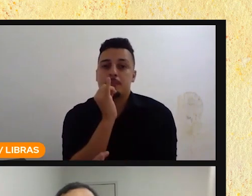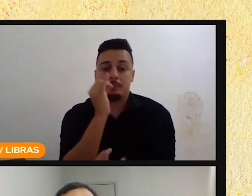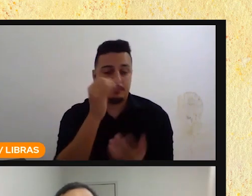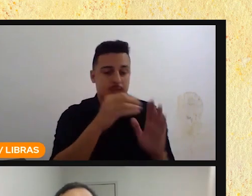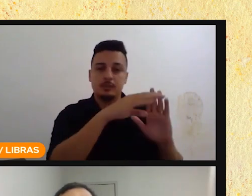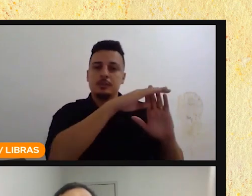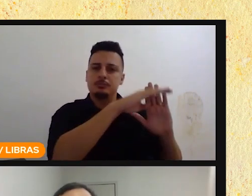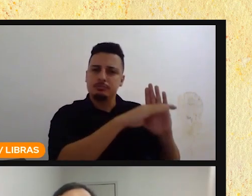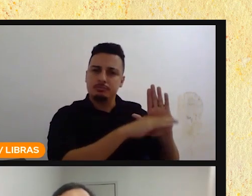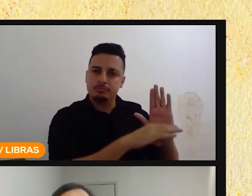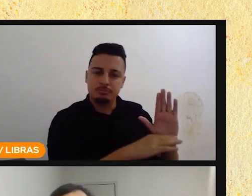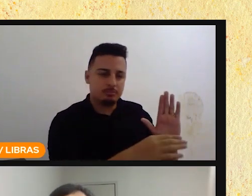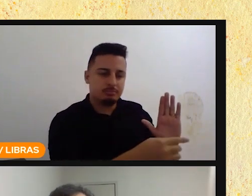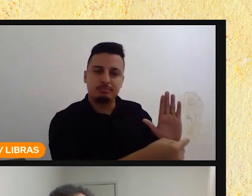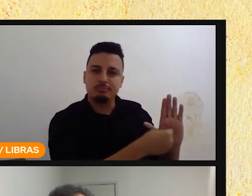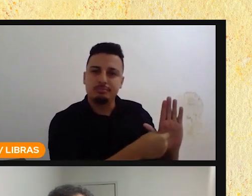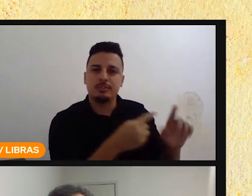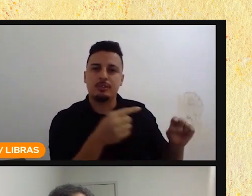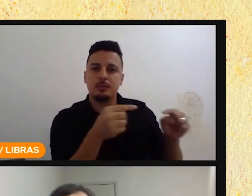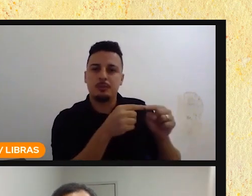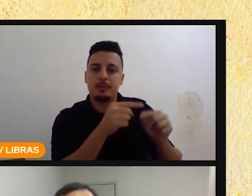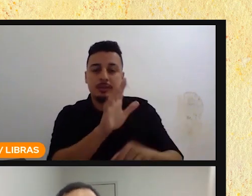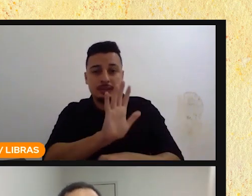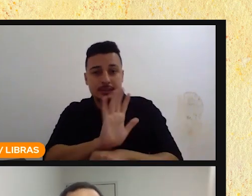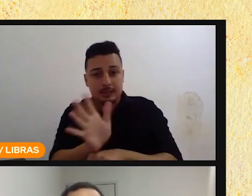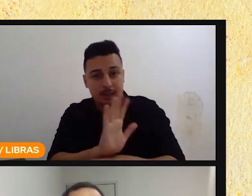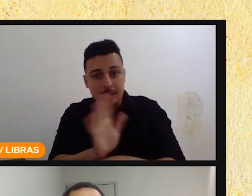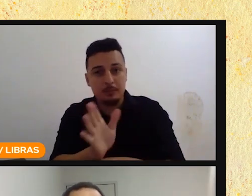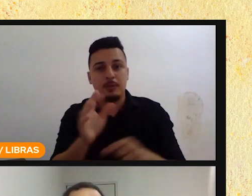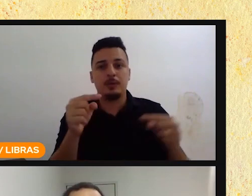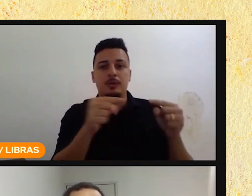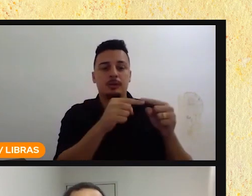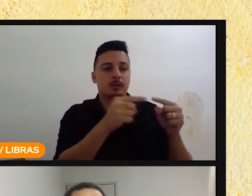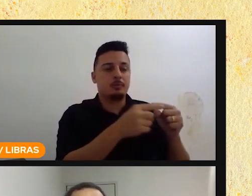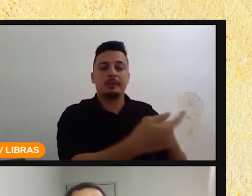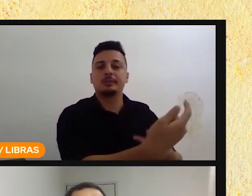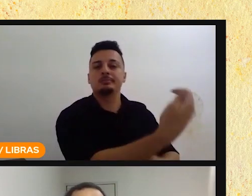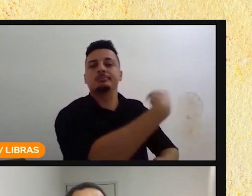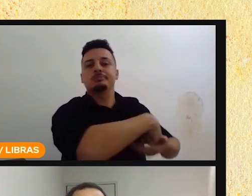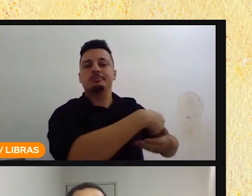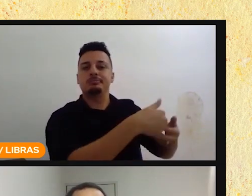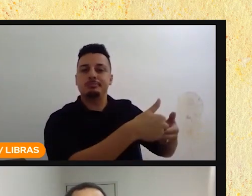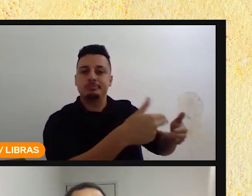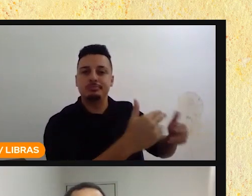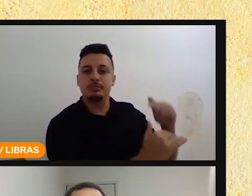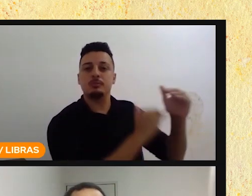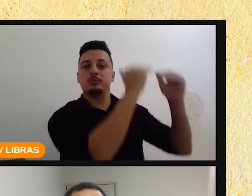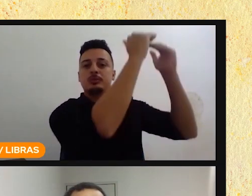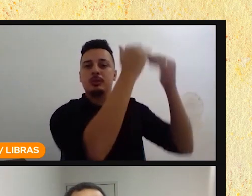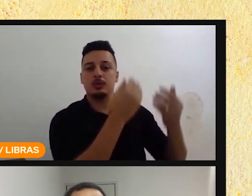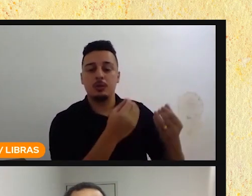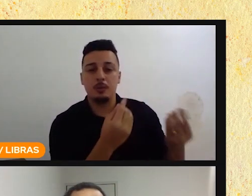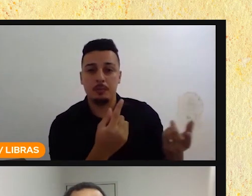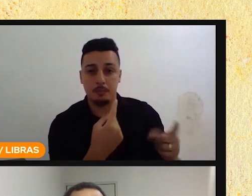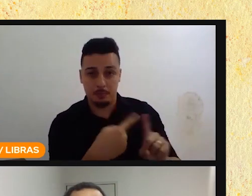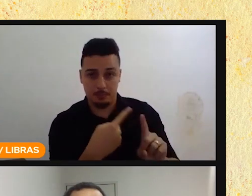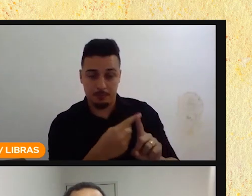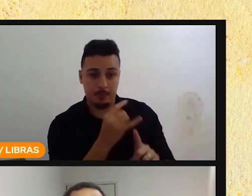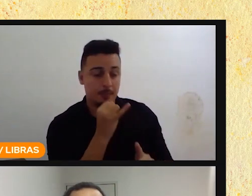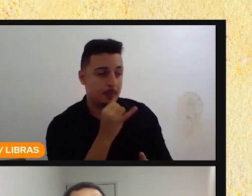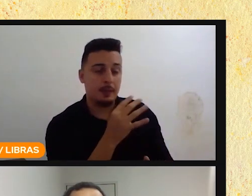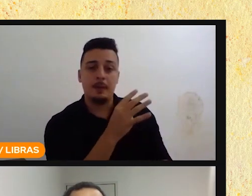Os editais para cinema, os editais de patrocínio são muito direcionados para filmes live action